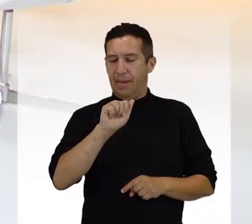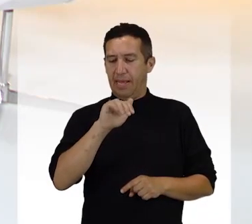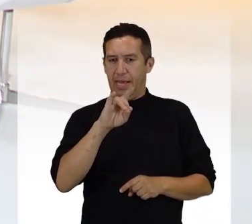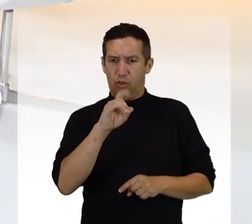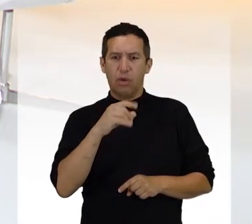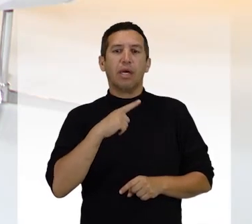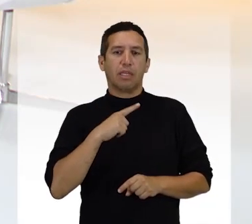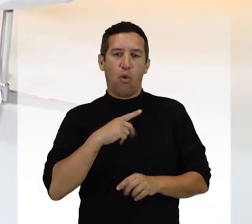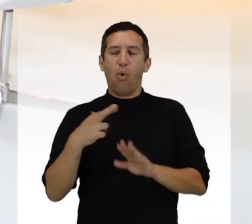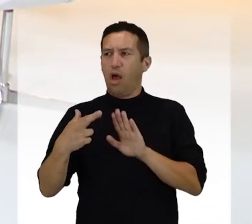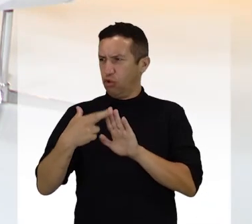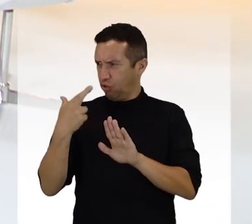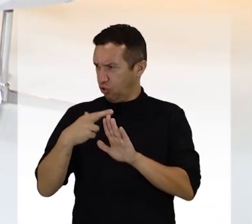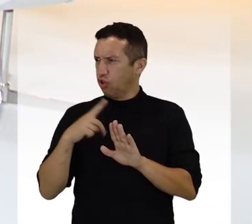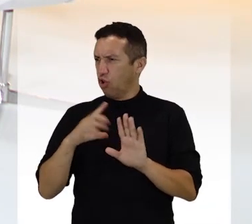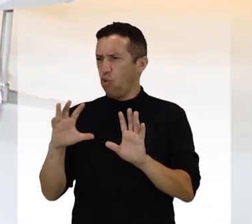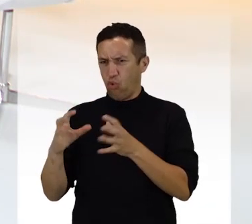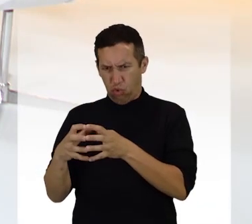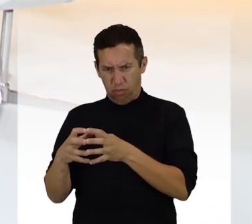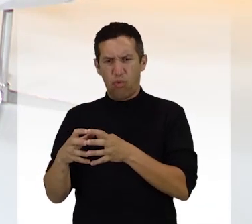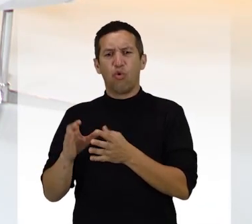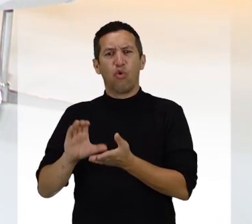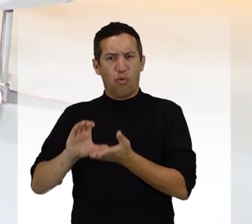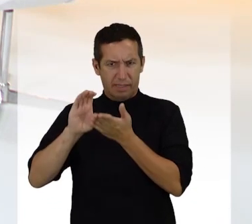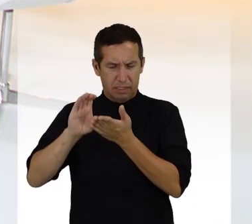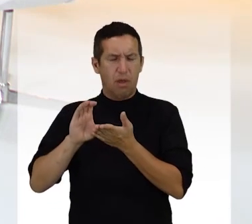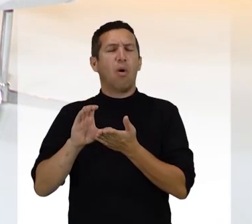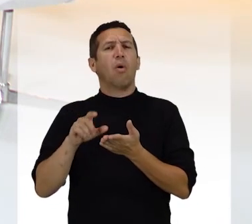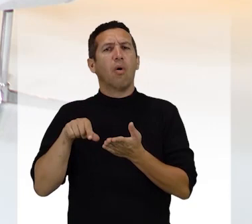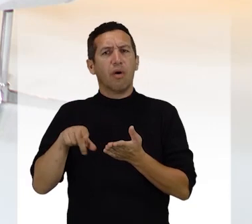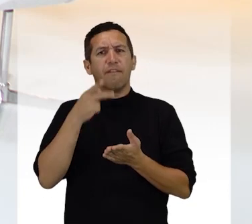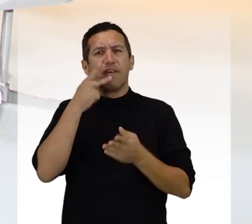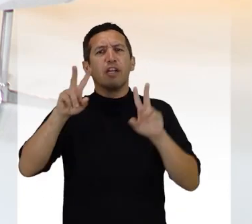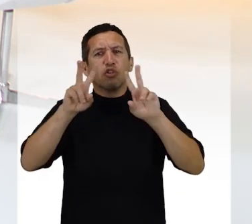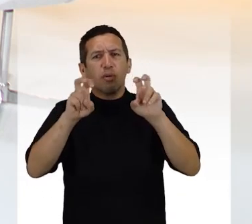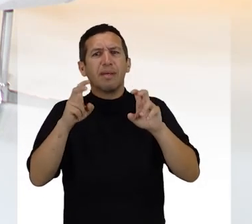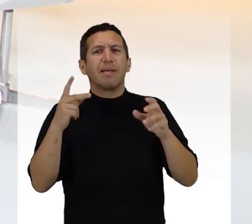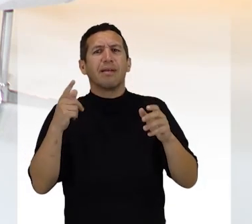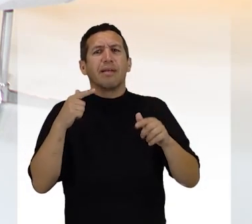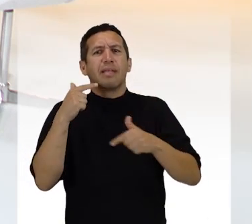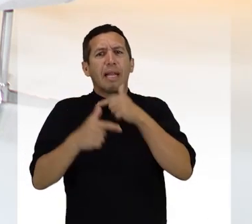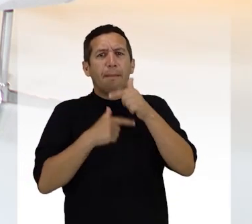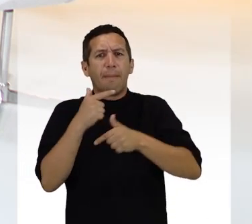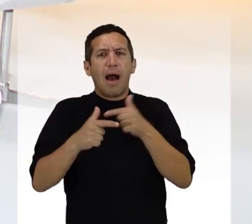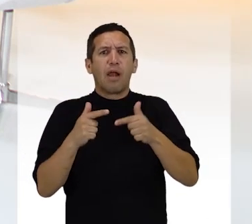inclusive uma resolução, né, uma convenção, que ela fala de acidentes de trabalhos